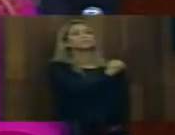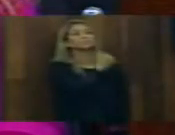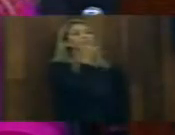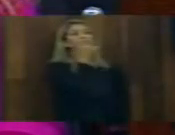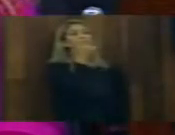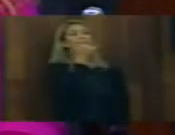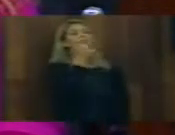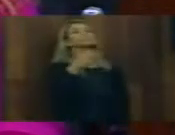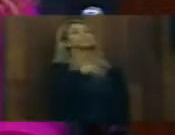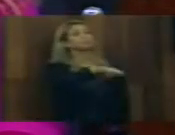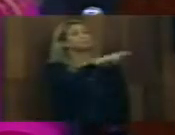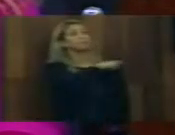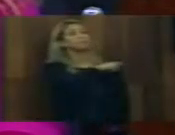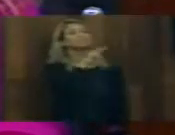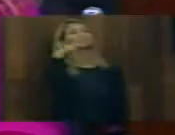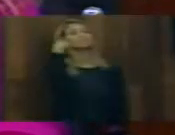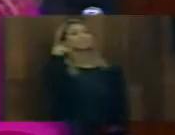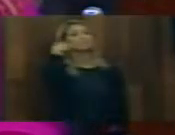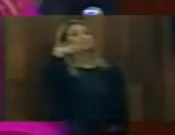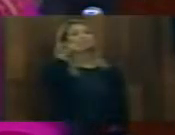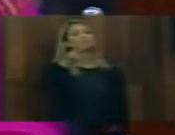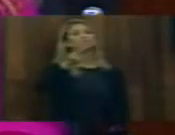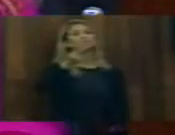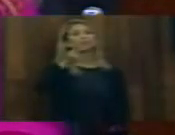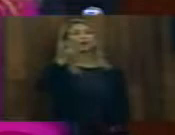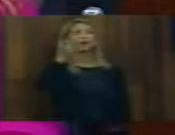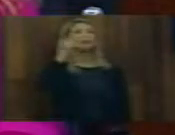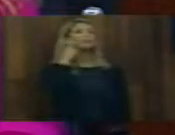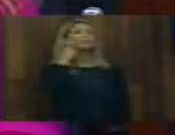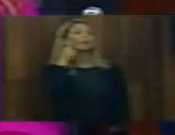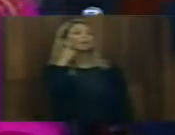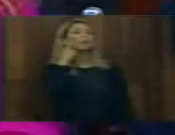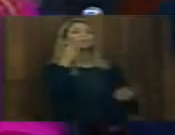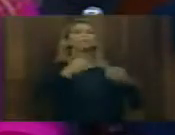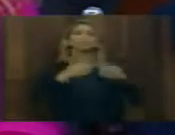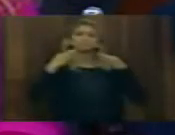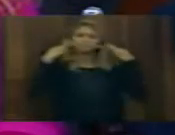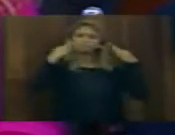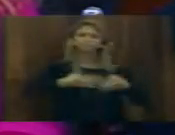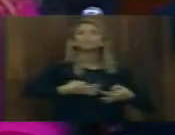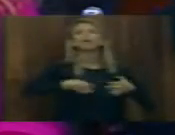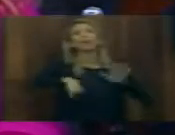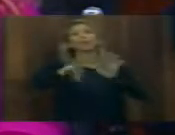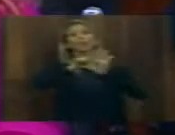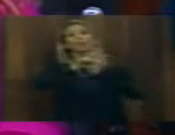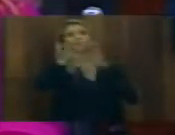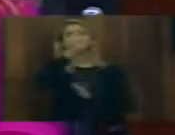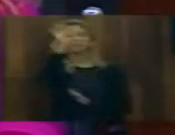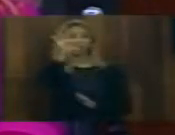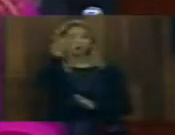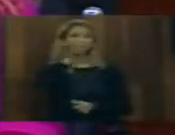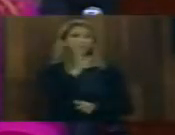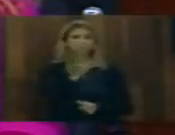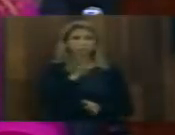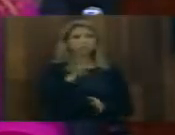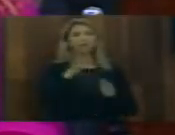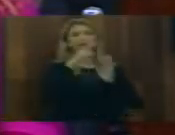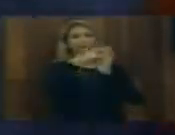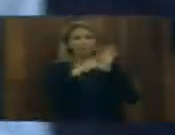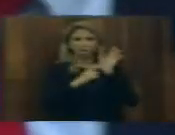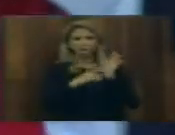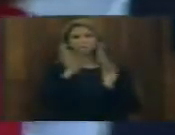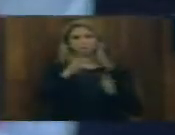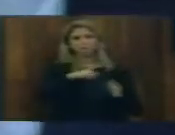vereador Rafael Peçanha de Moura, que normatiza a execução da Lei Federal 13.595, de 5 de janeiro